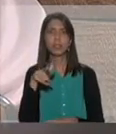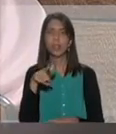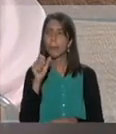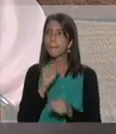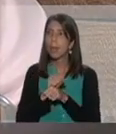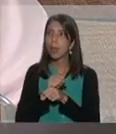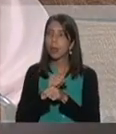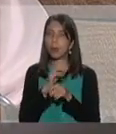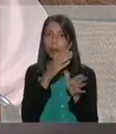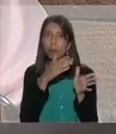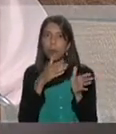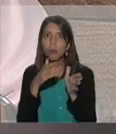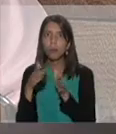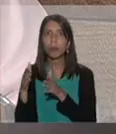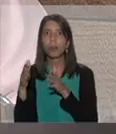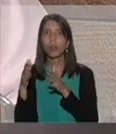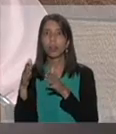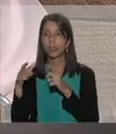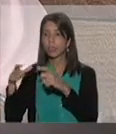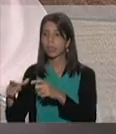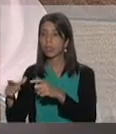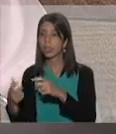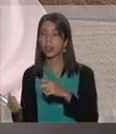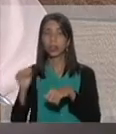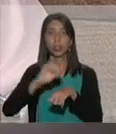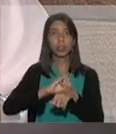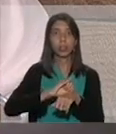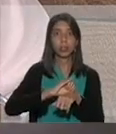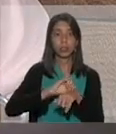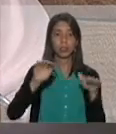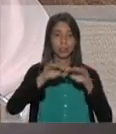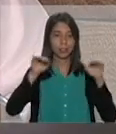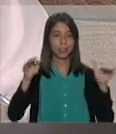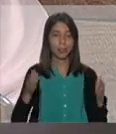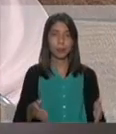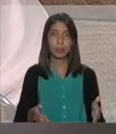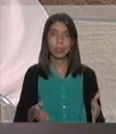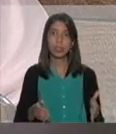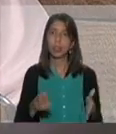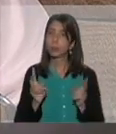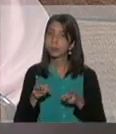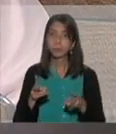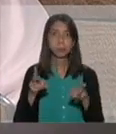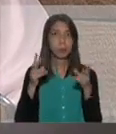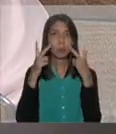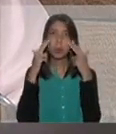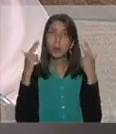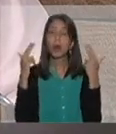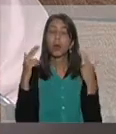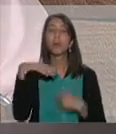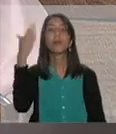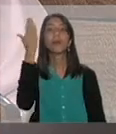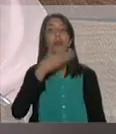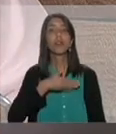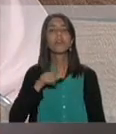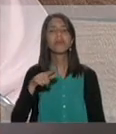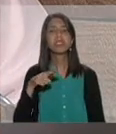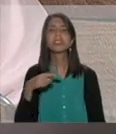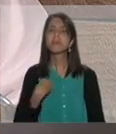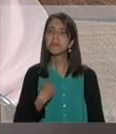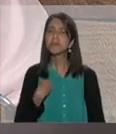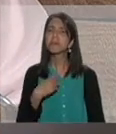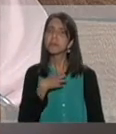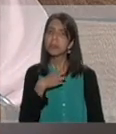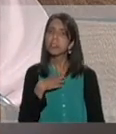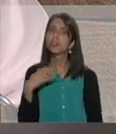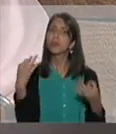um incidente e você não ter parado a cena e ter posto o cinzeiro na mesa e ter continuado a cena, me demonstrou